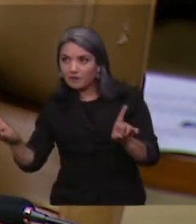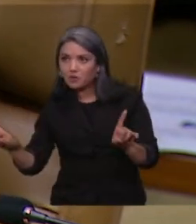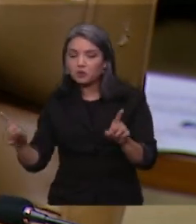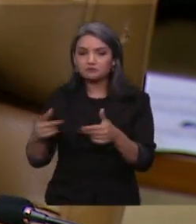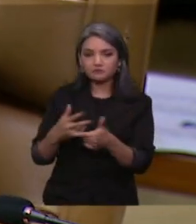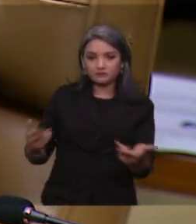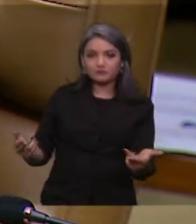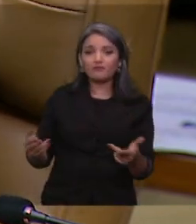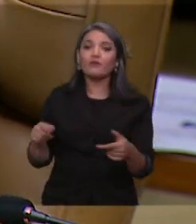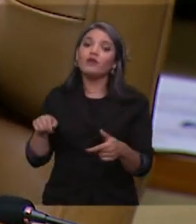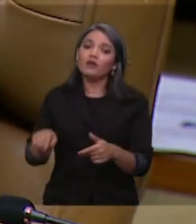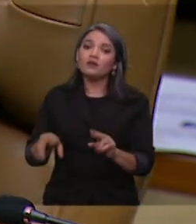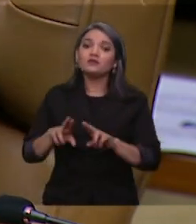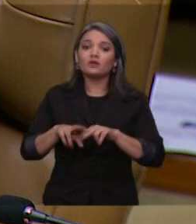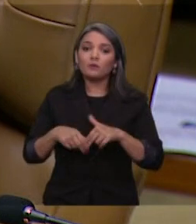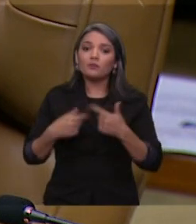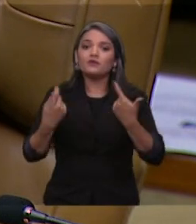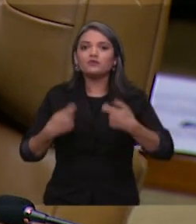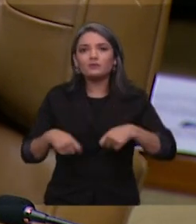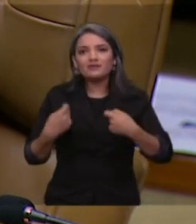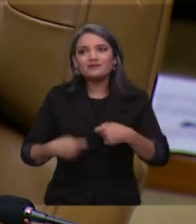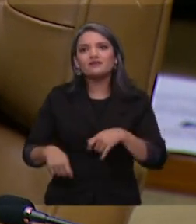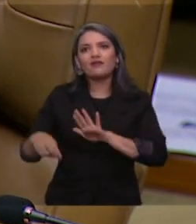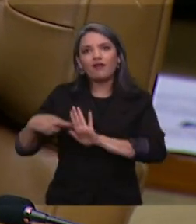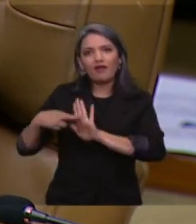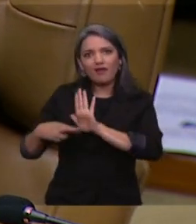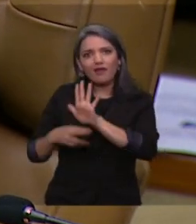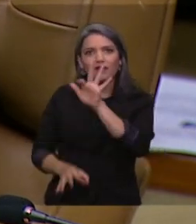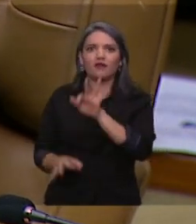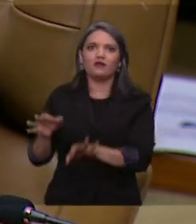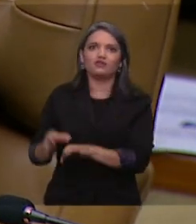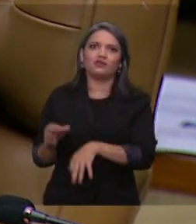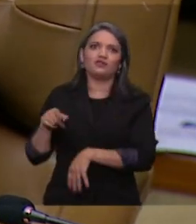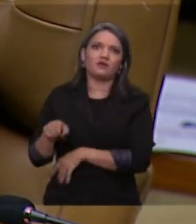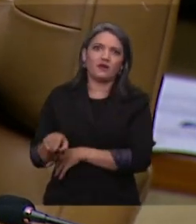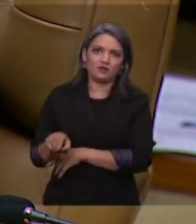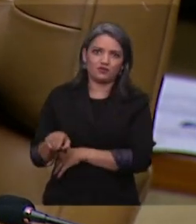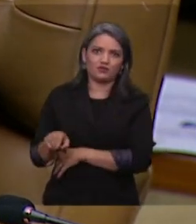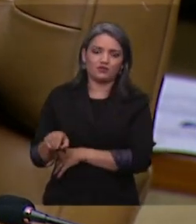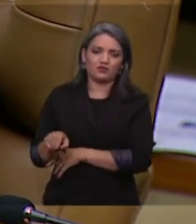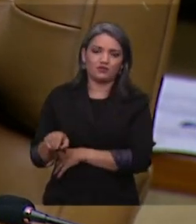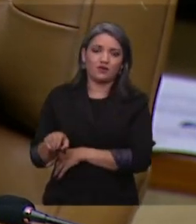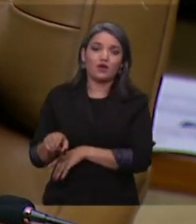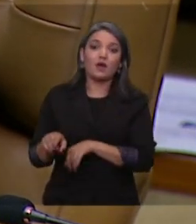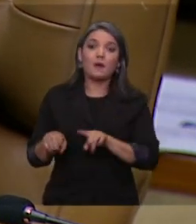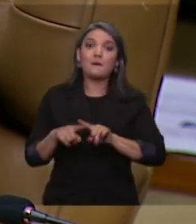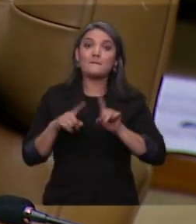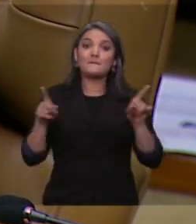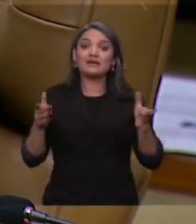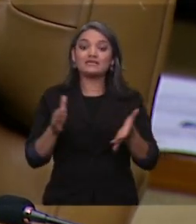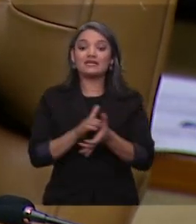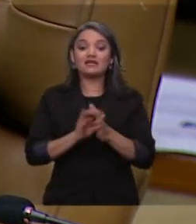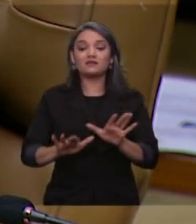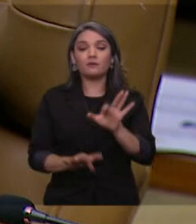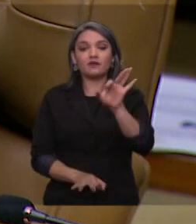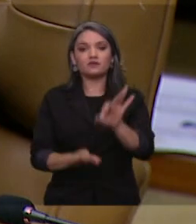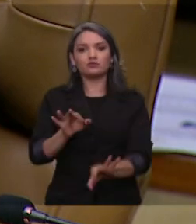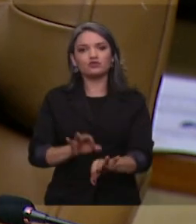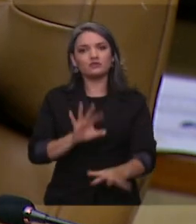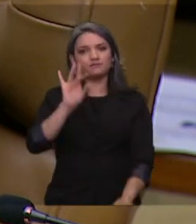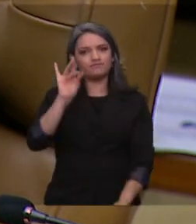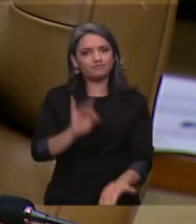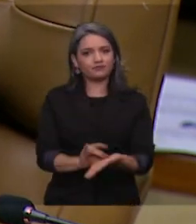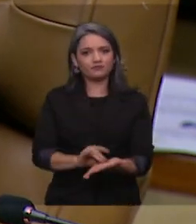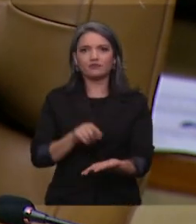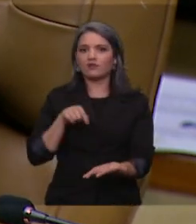e entendo que deve ter um tratamento jurídico. A separação judicial, ela incorpora